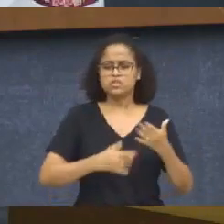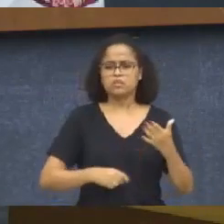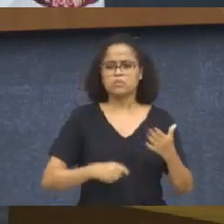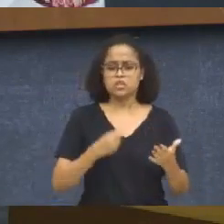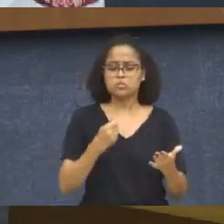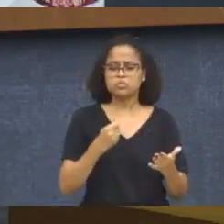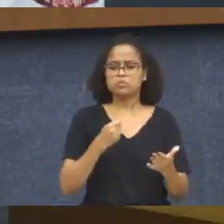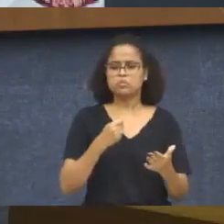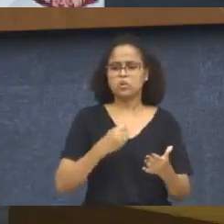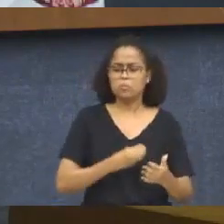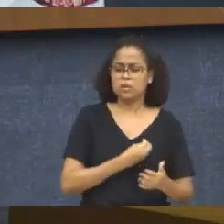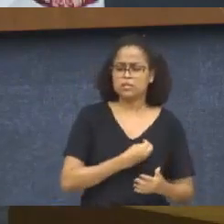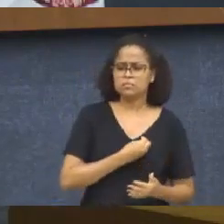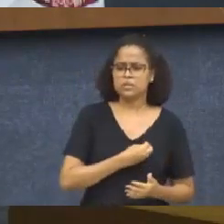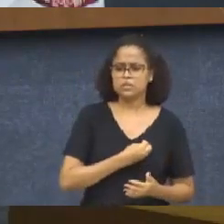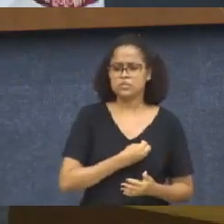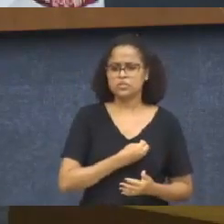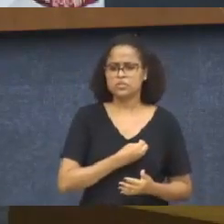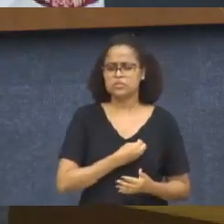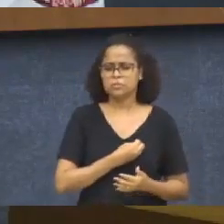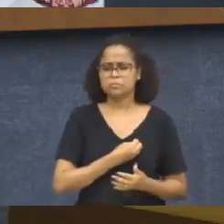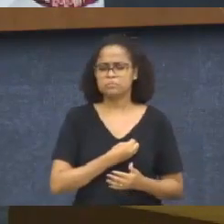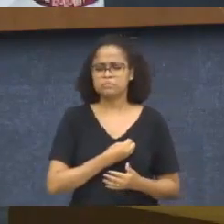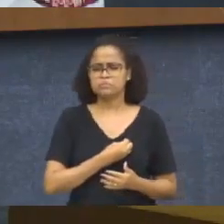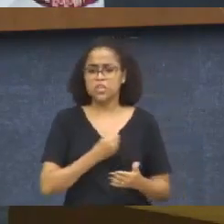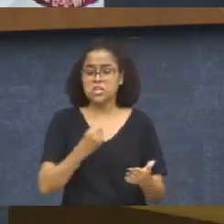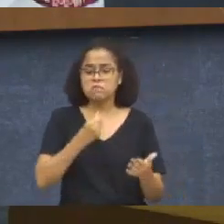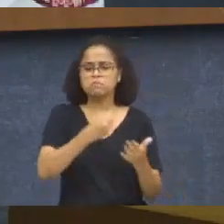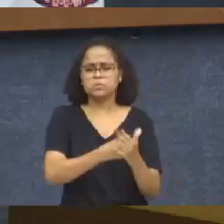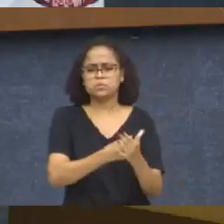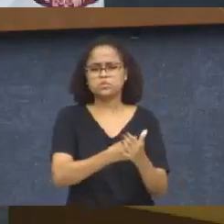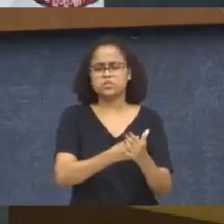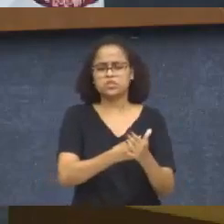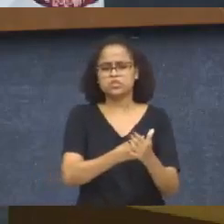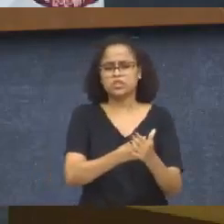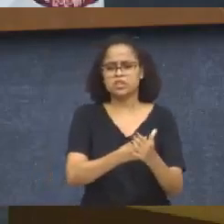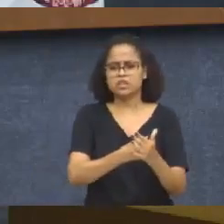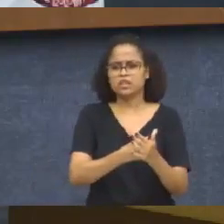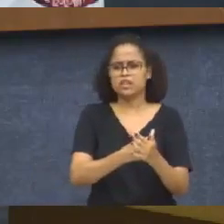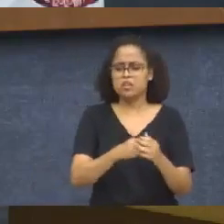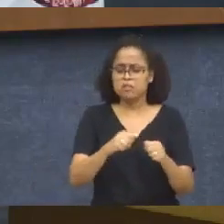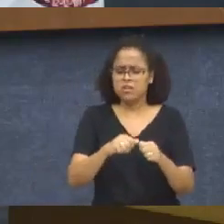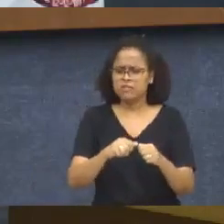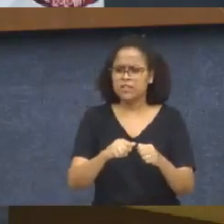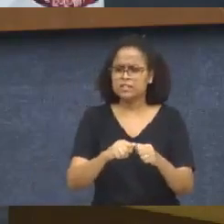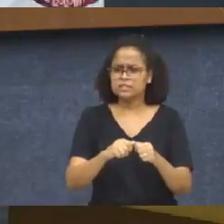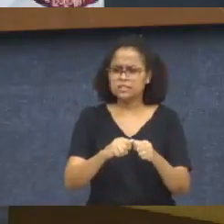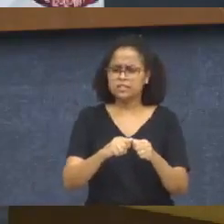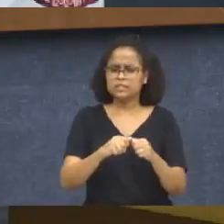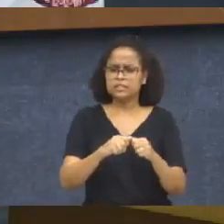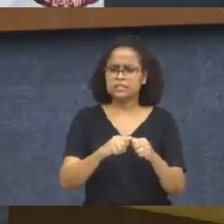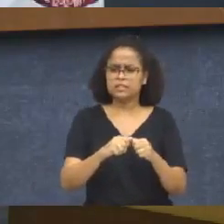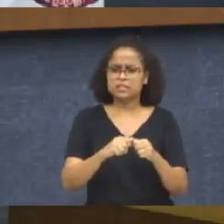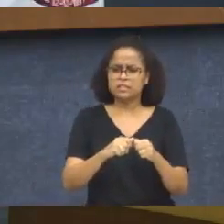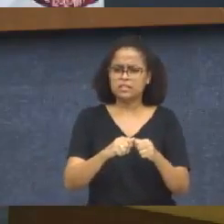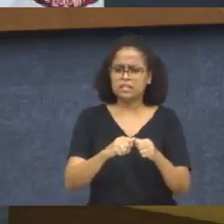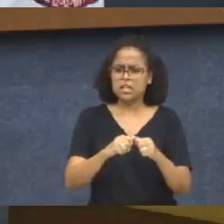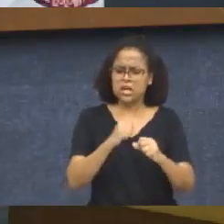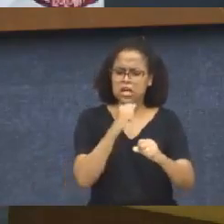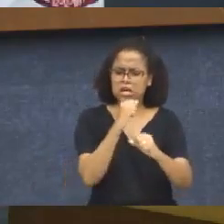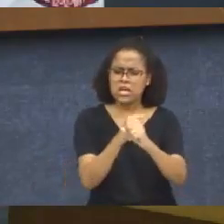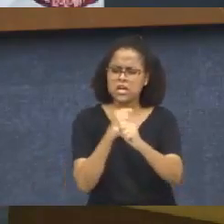da receita corrente líquida do município, para poder fazer as obras do orçamento participativo realmente